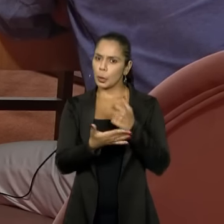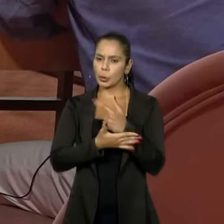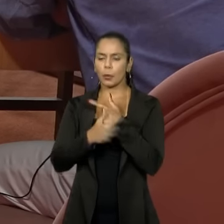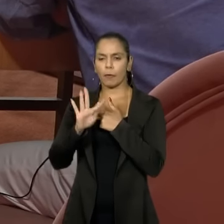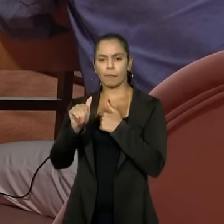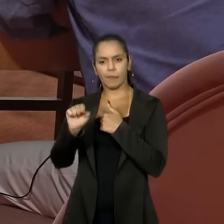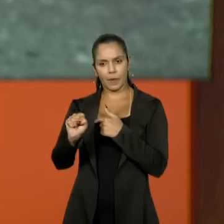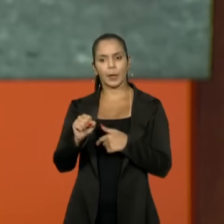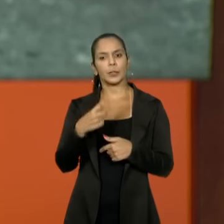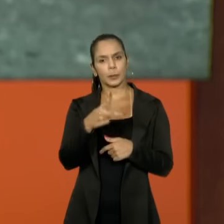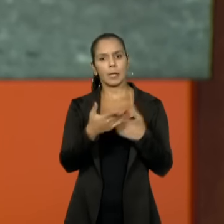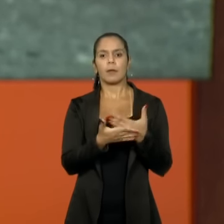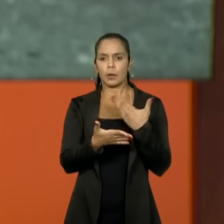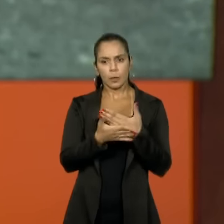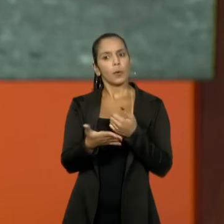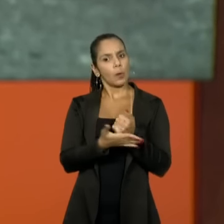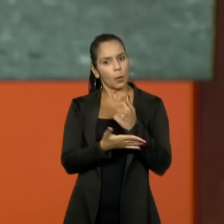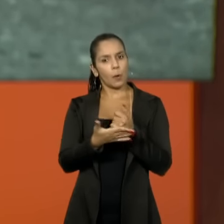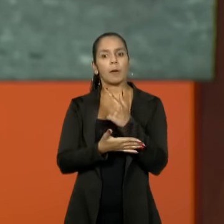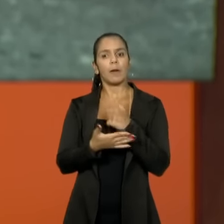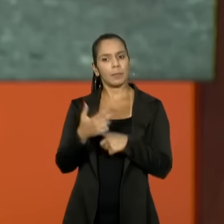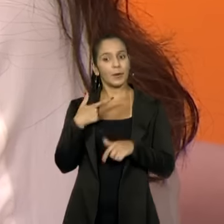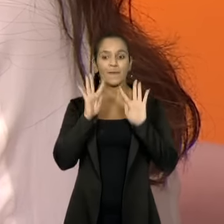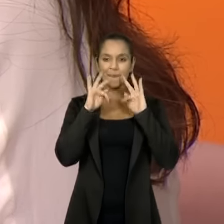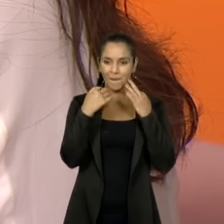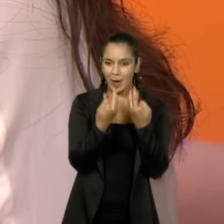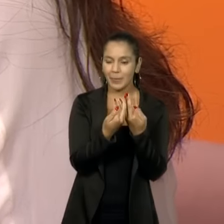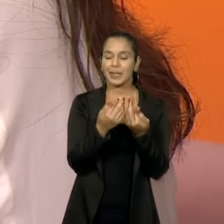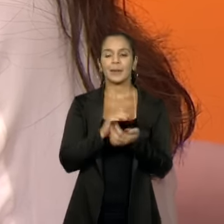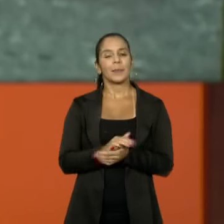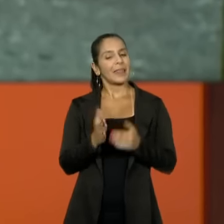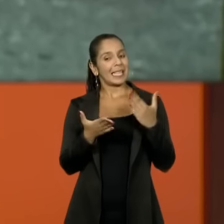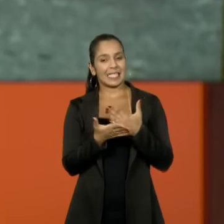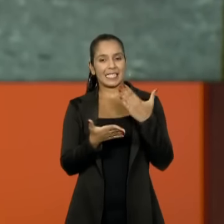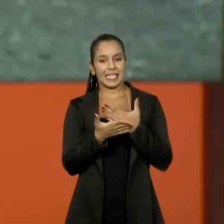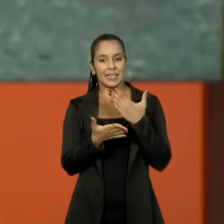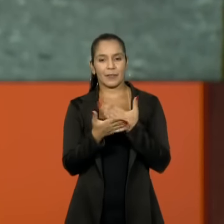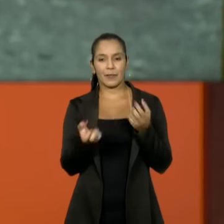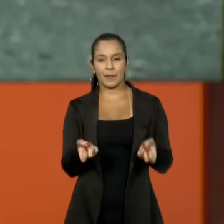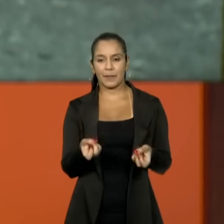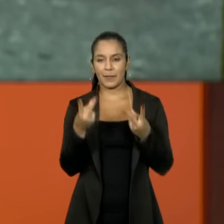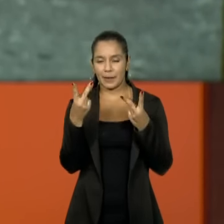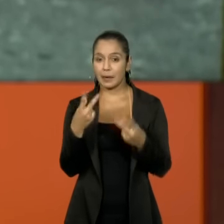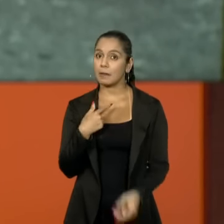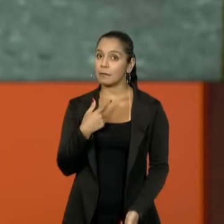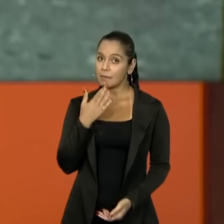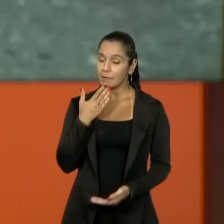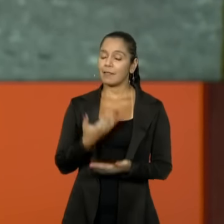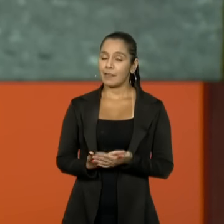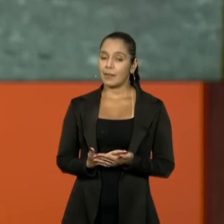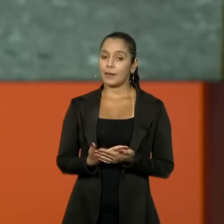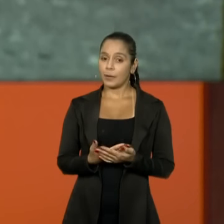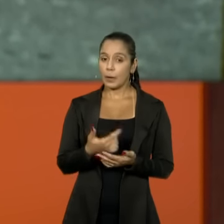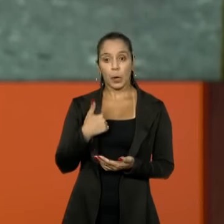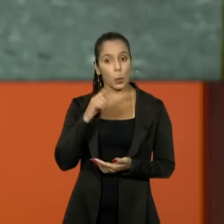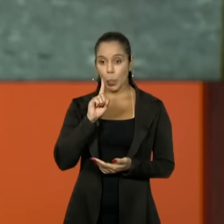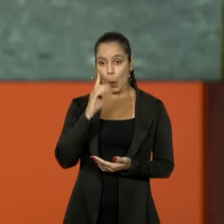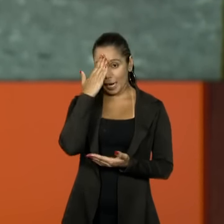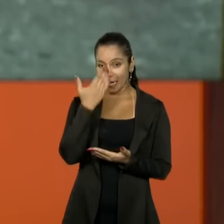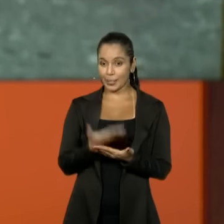Clara, o seu livro, né? Tá tem. Dos familiares, né? Esse livro vendeu, por incrível que pareça, eu não